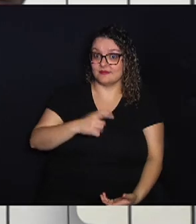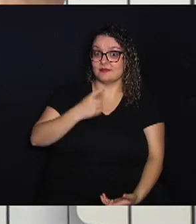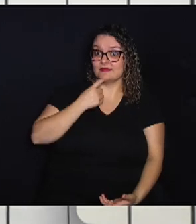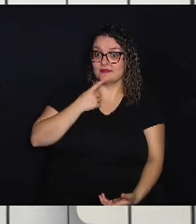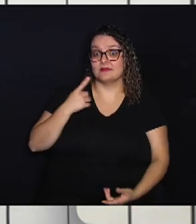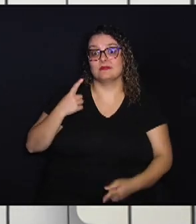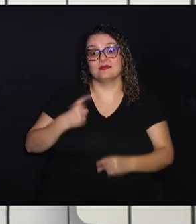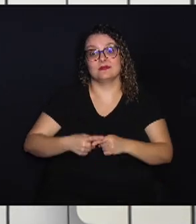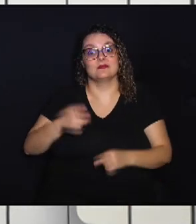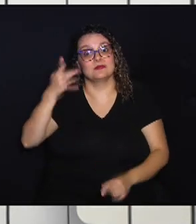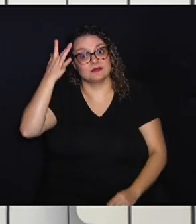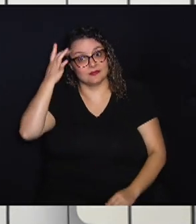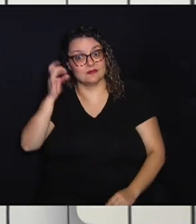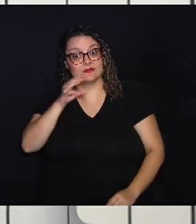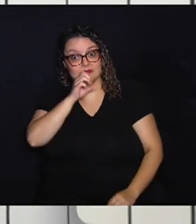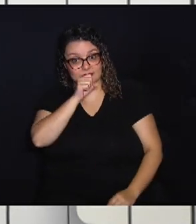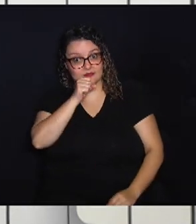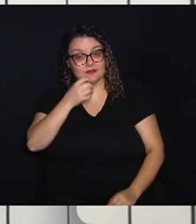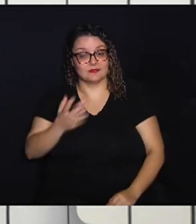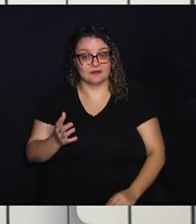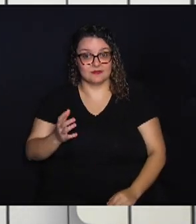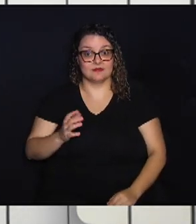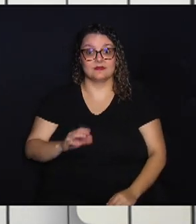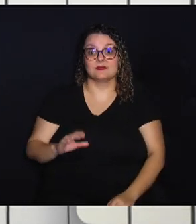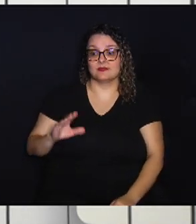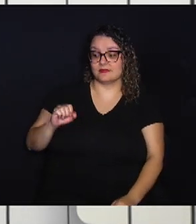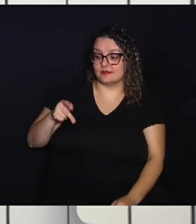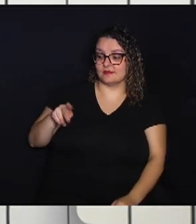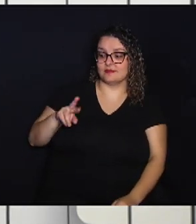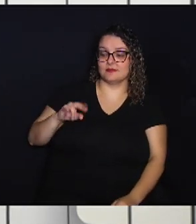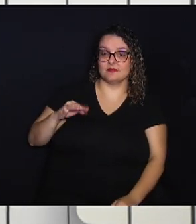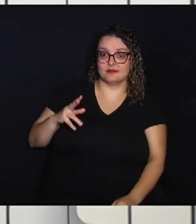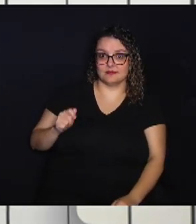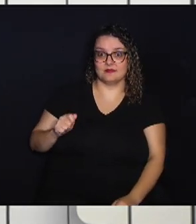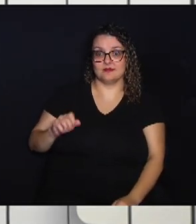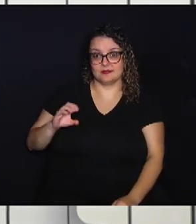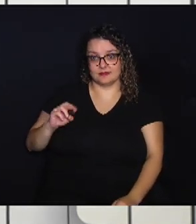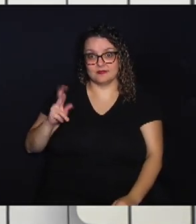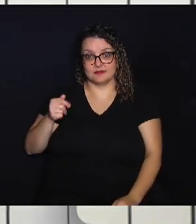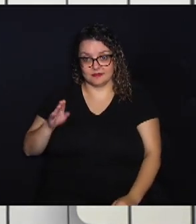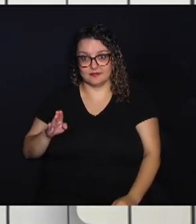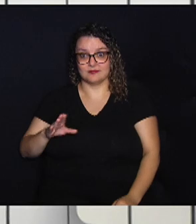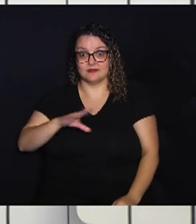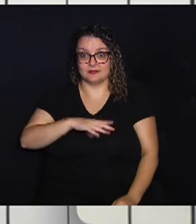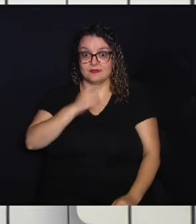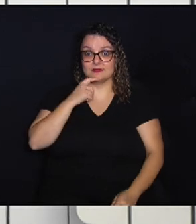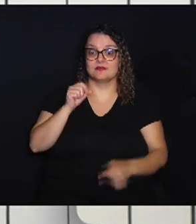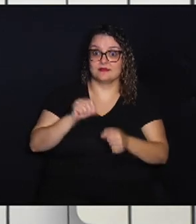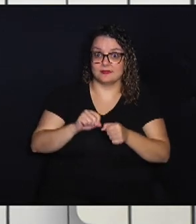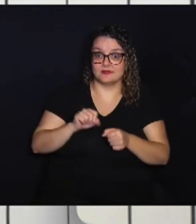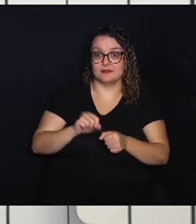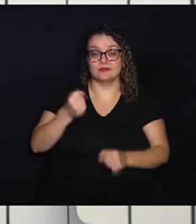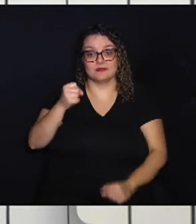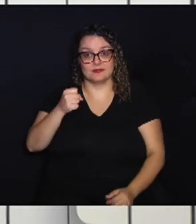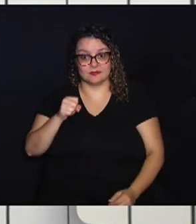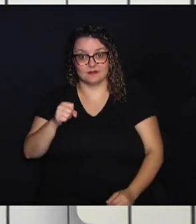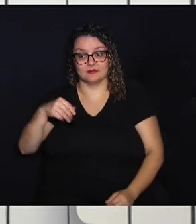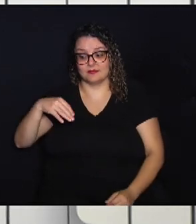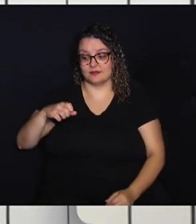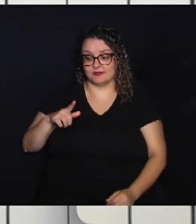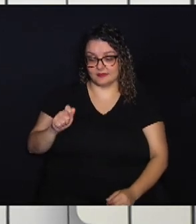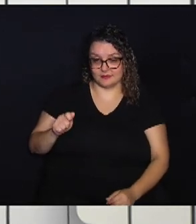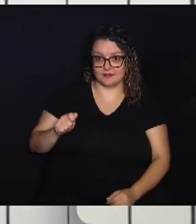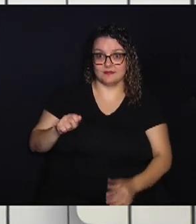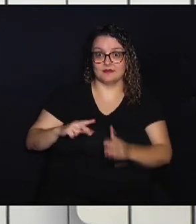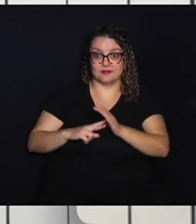Porque amanhã, no sabadão, a Companhia de Habitação Popular, a Coab aqui de Campinas, realiza o 8º Mega Feirão do